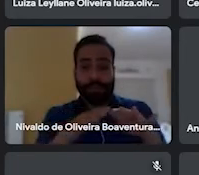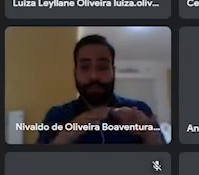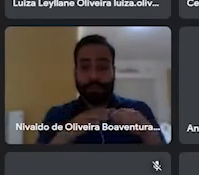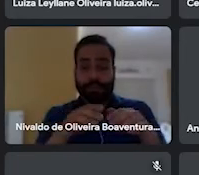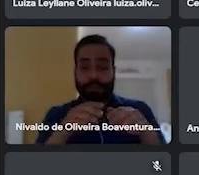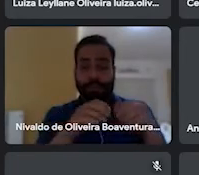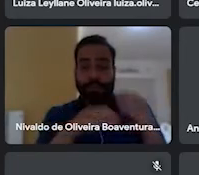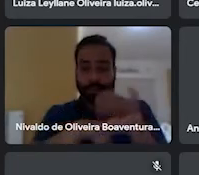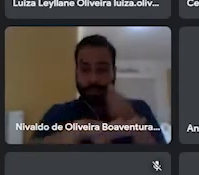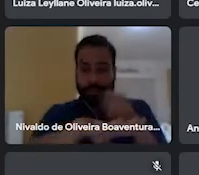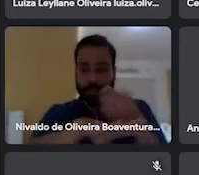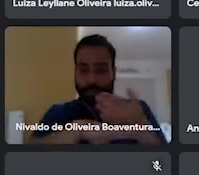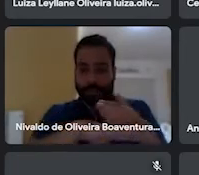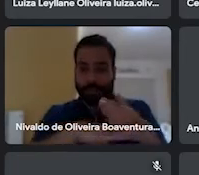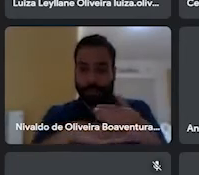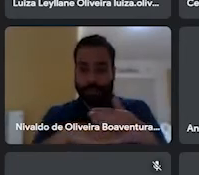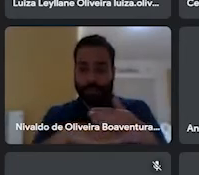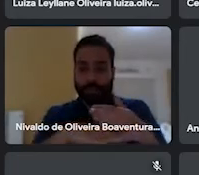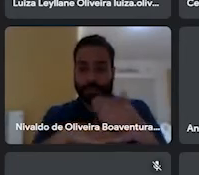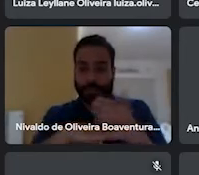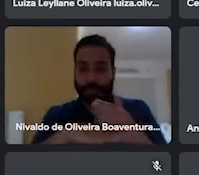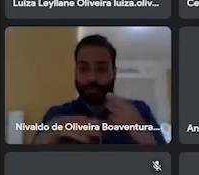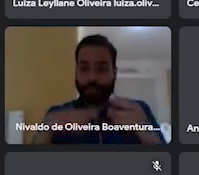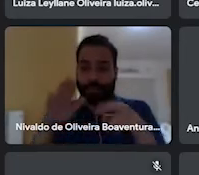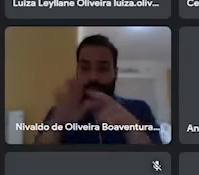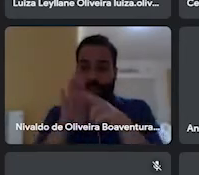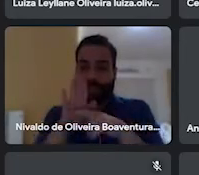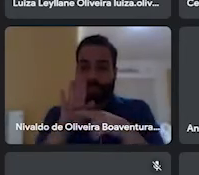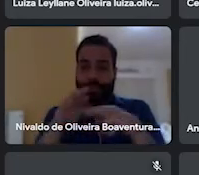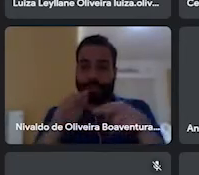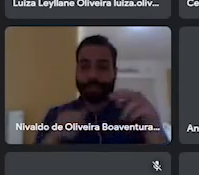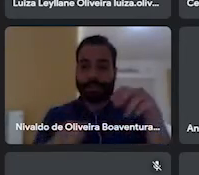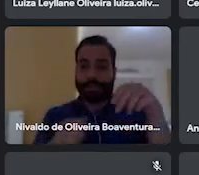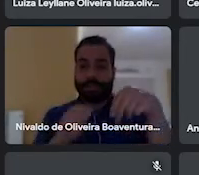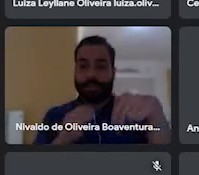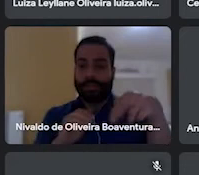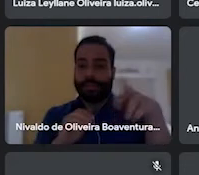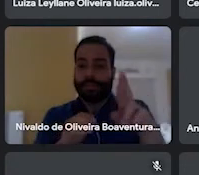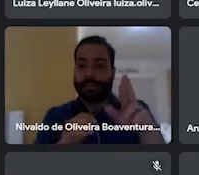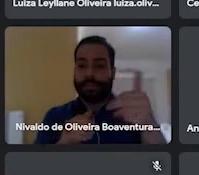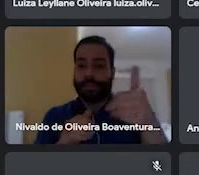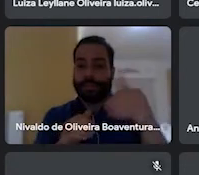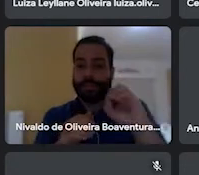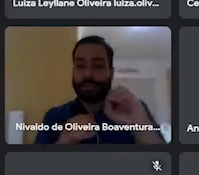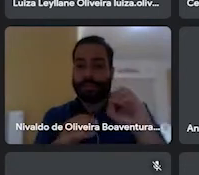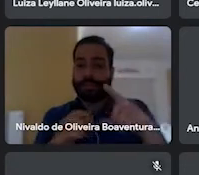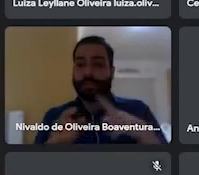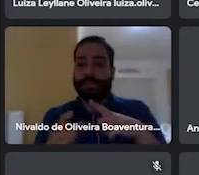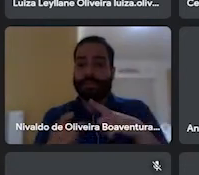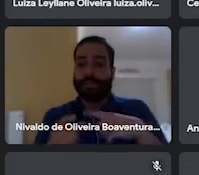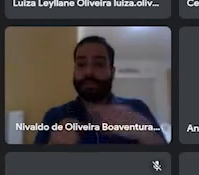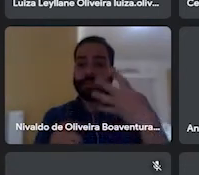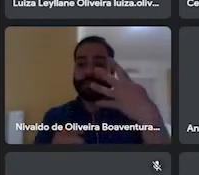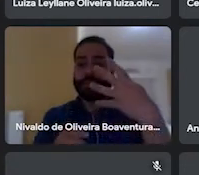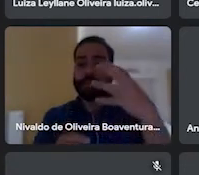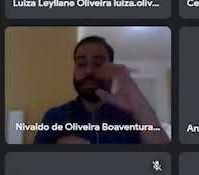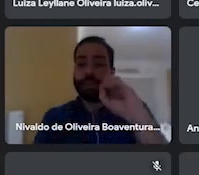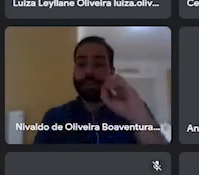o primeiro treinamento, ele tem 40 horas.